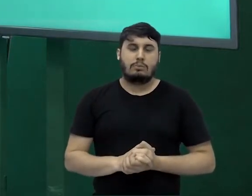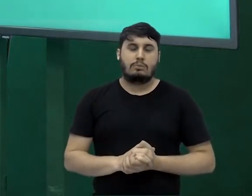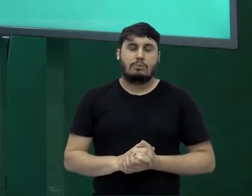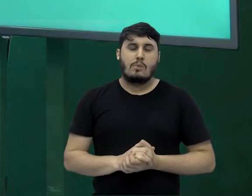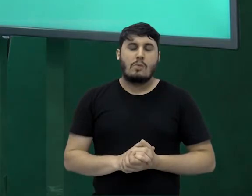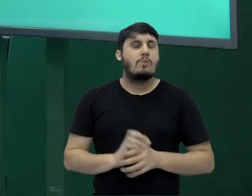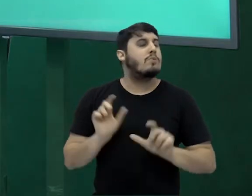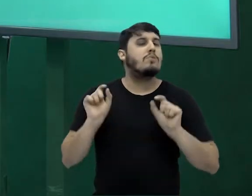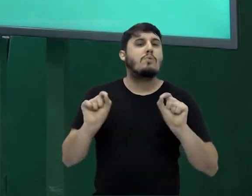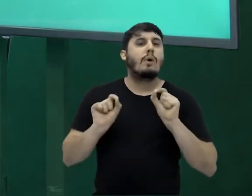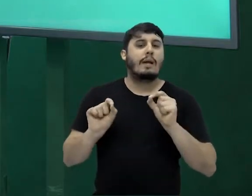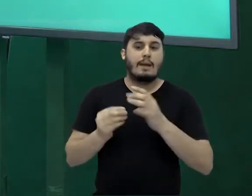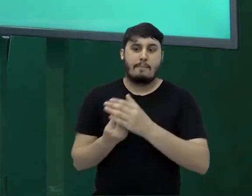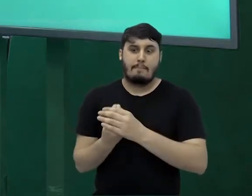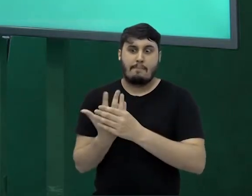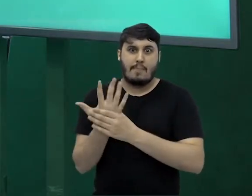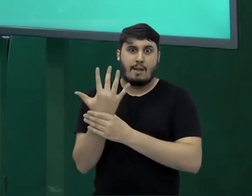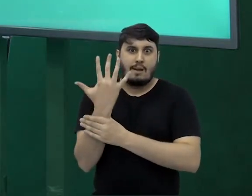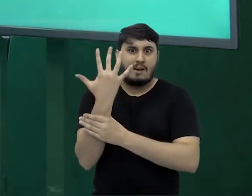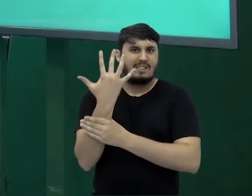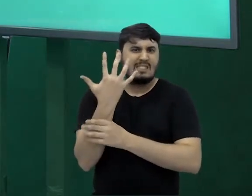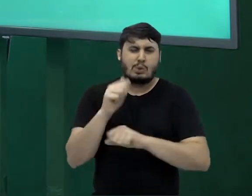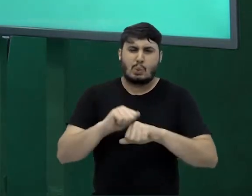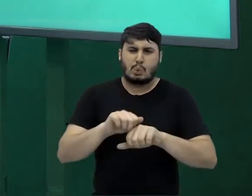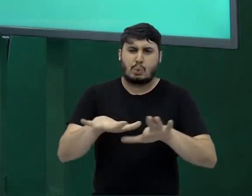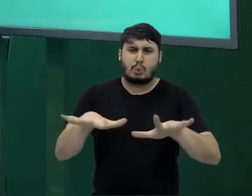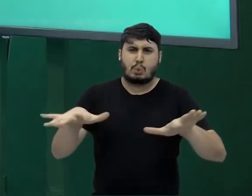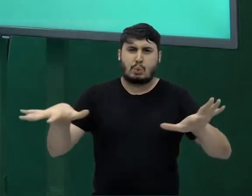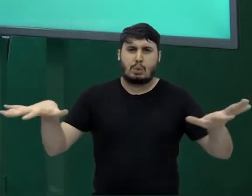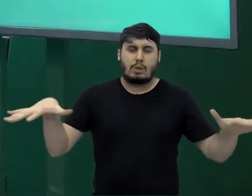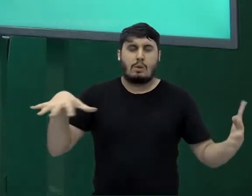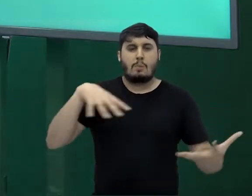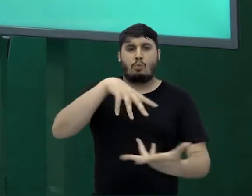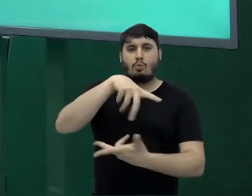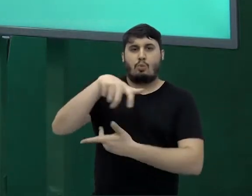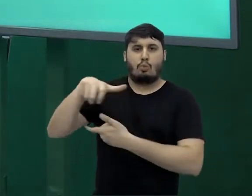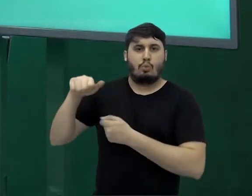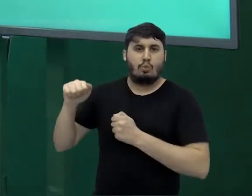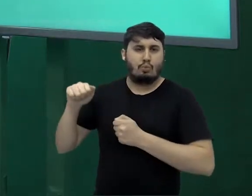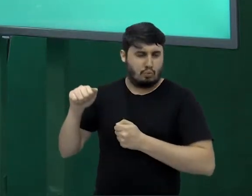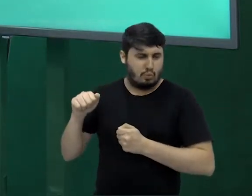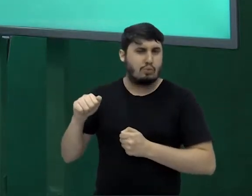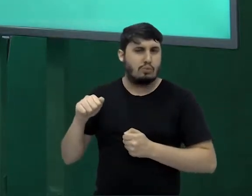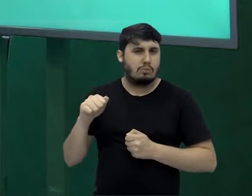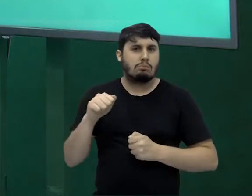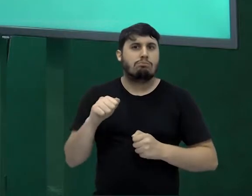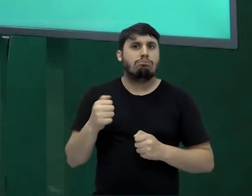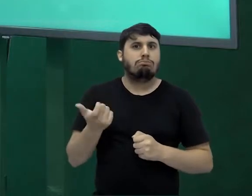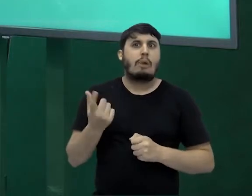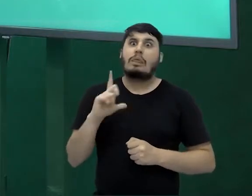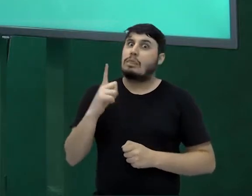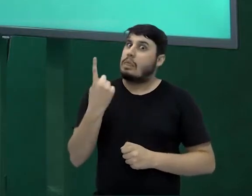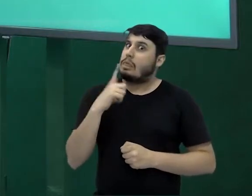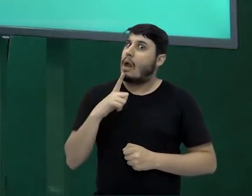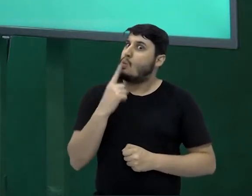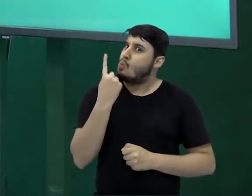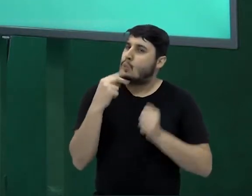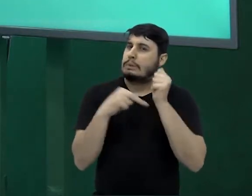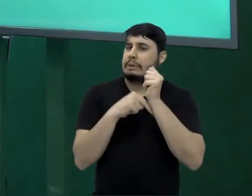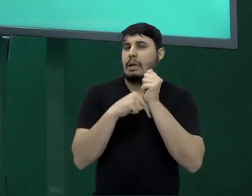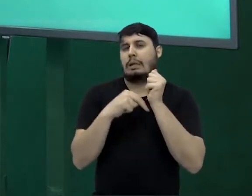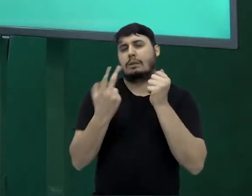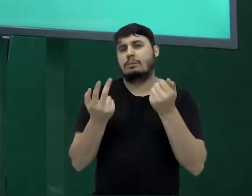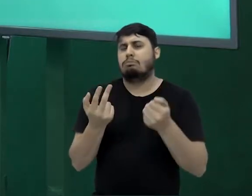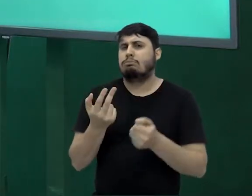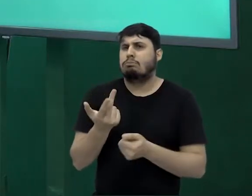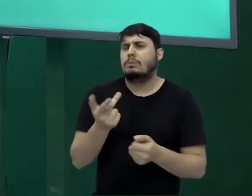plantas finalmente dominassem o ambiente terrestre, tá? Que elas conseguissem se espalhar por todo o ambiente terrestre. Se